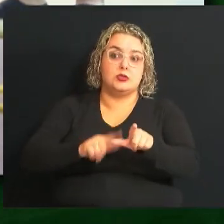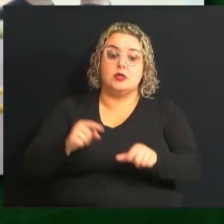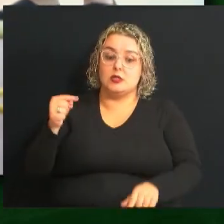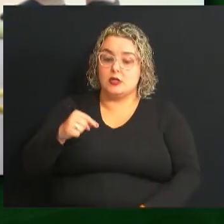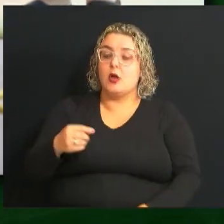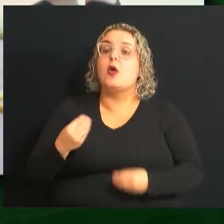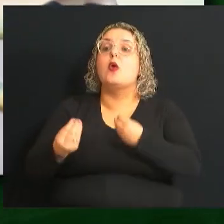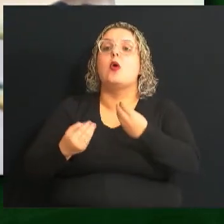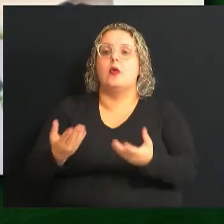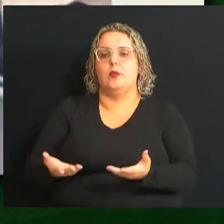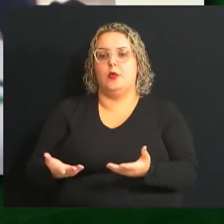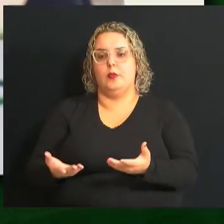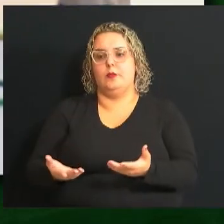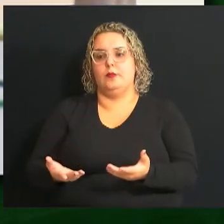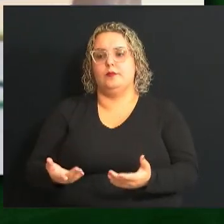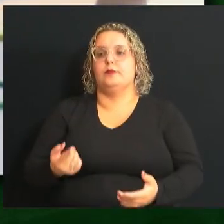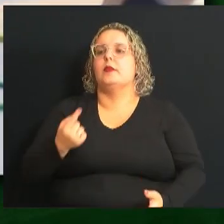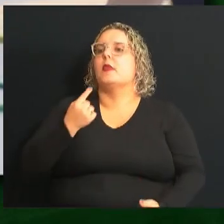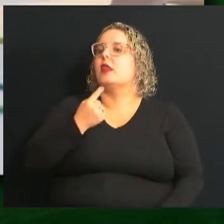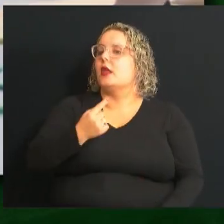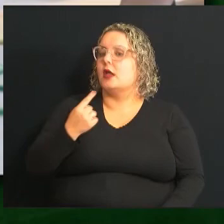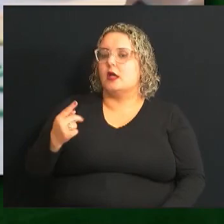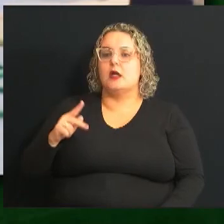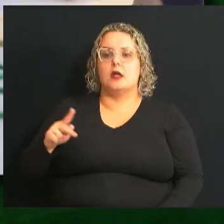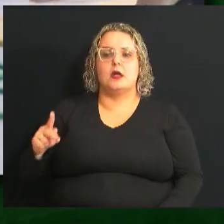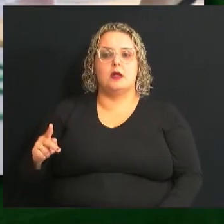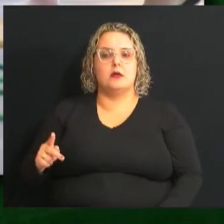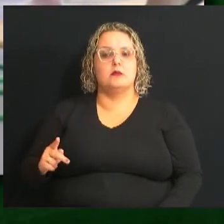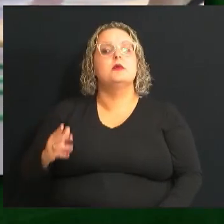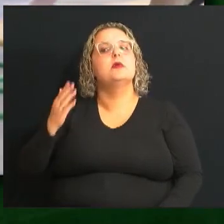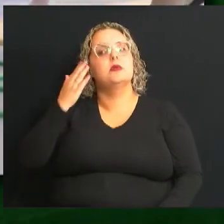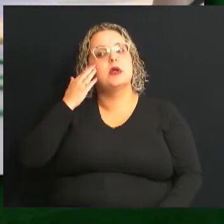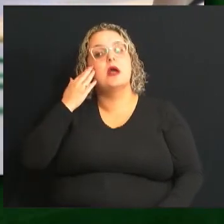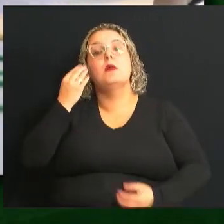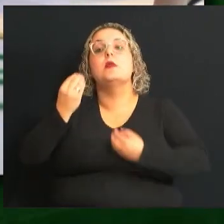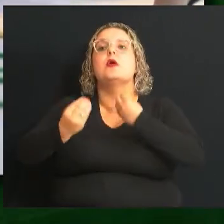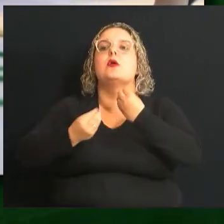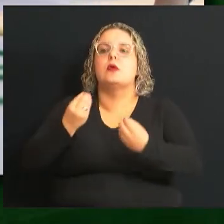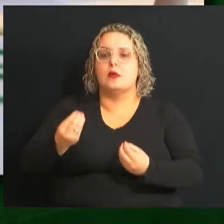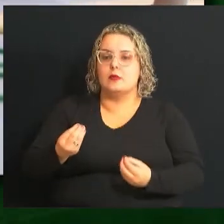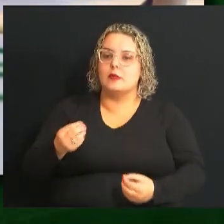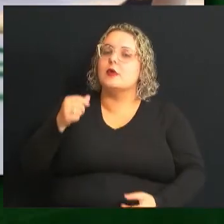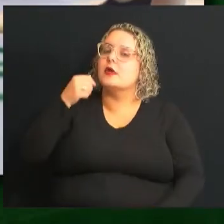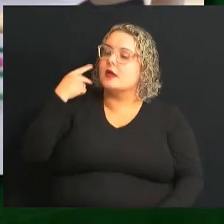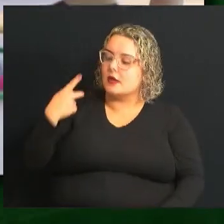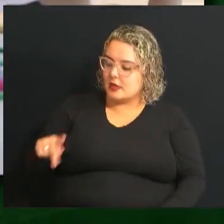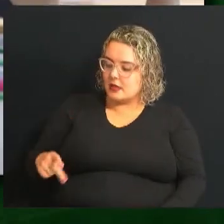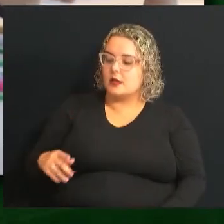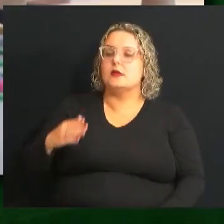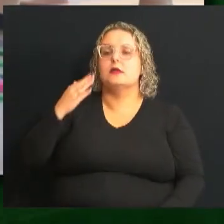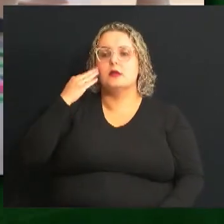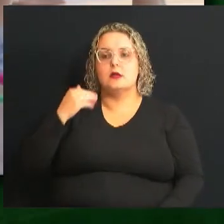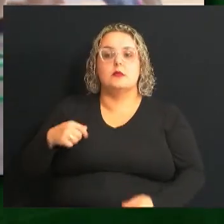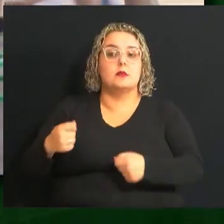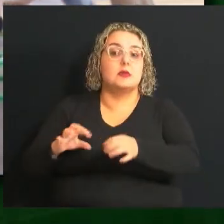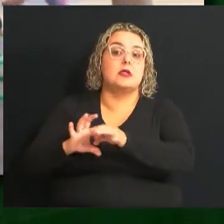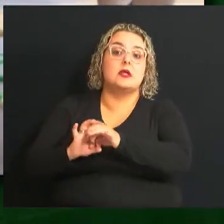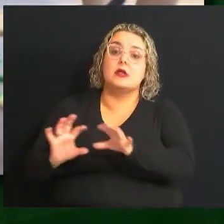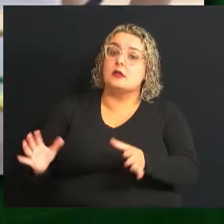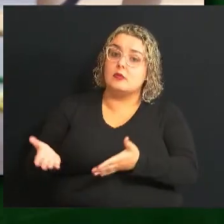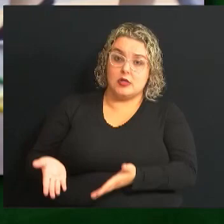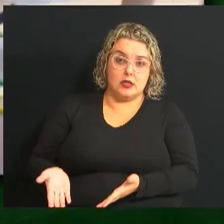Como? Cada professor é soberano para saber como, e ele sabe. Ele só precisa ser autorizado, né?